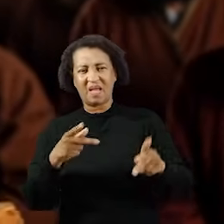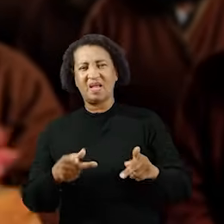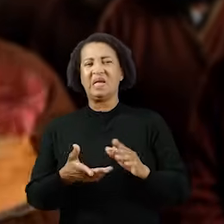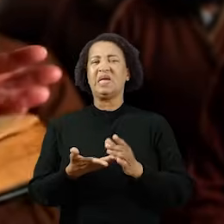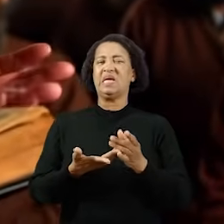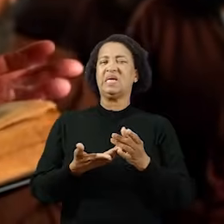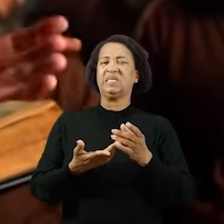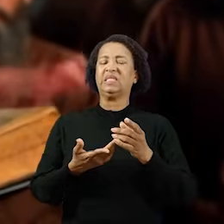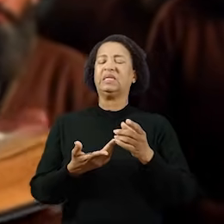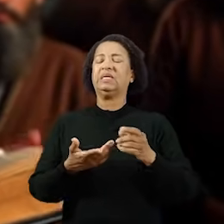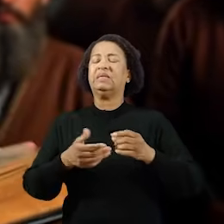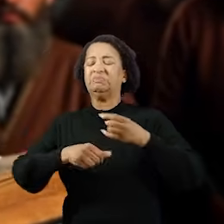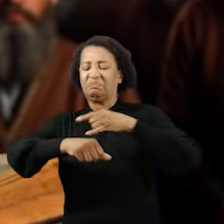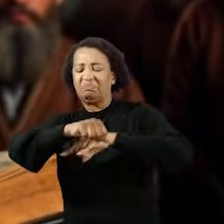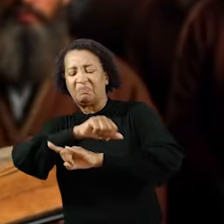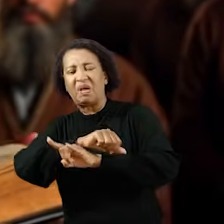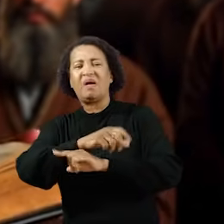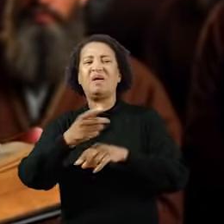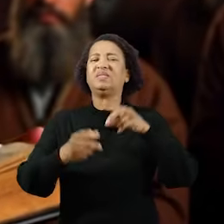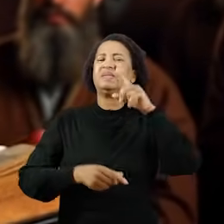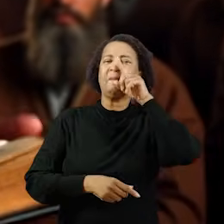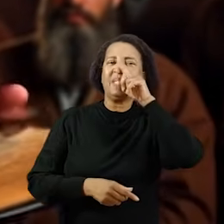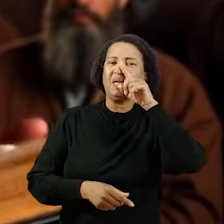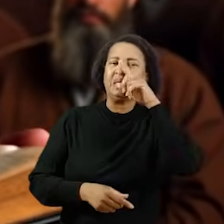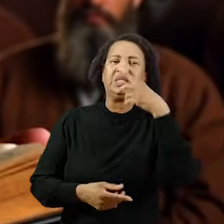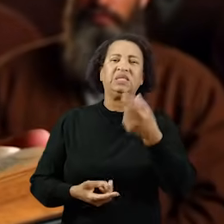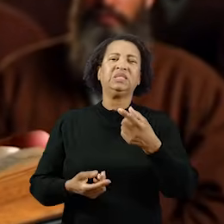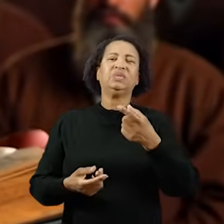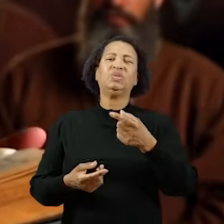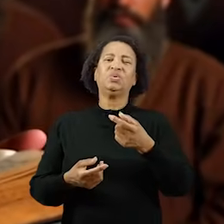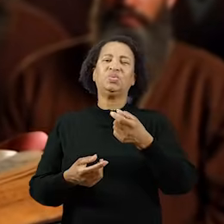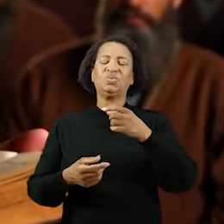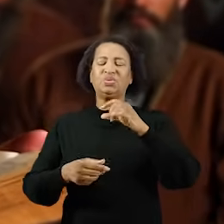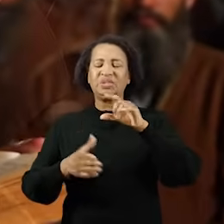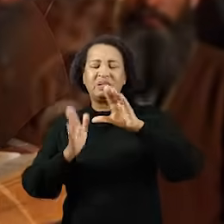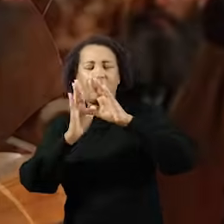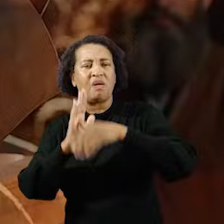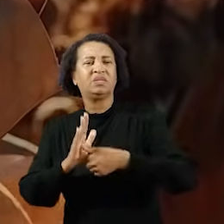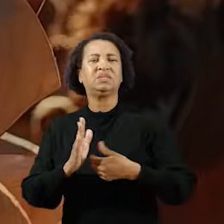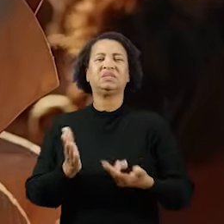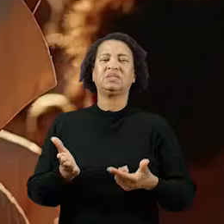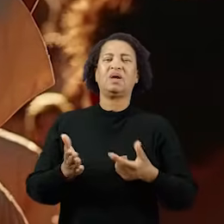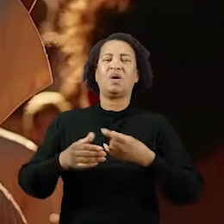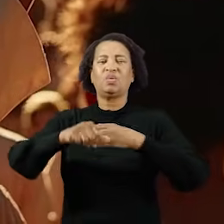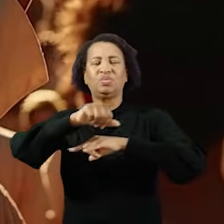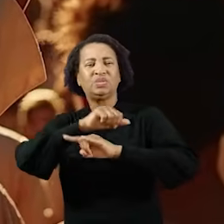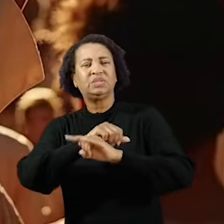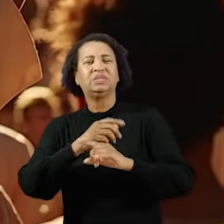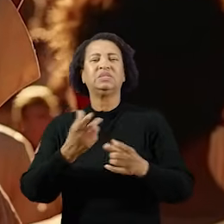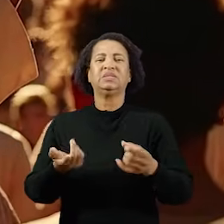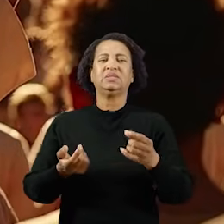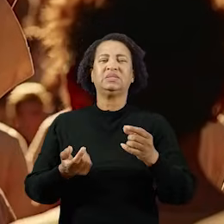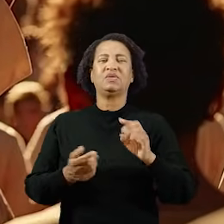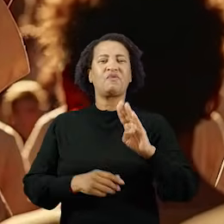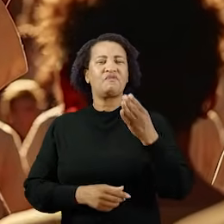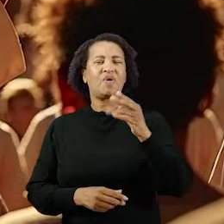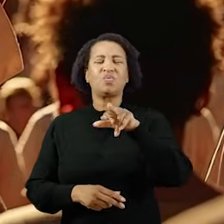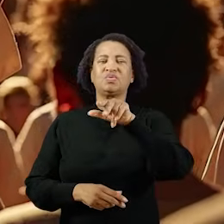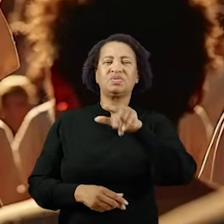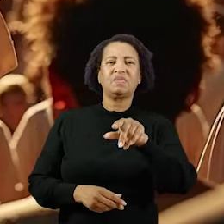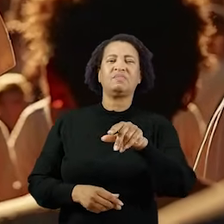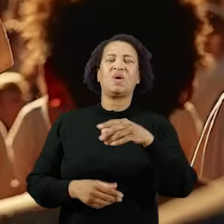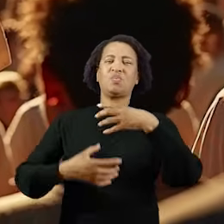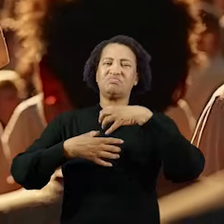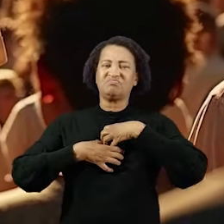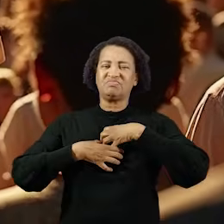e varas, a fúria do mar, perigos nos rios, risco de assaltos, de traição dos gentios e de falsos irmãos. Tinha